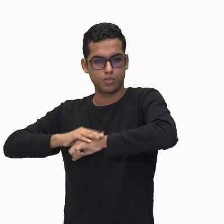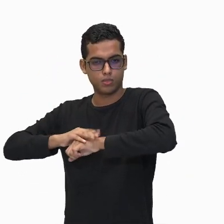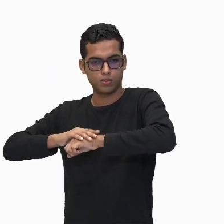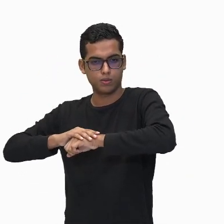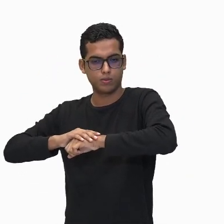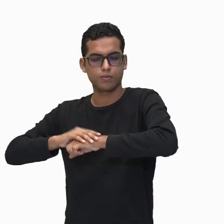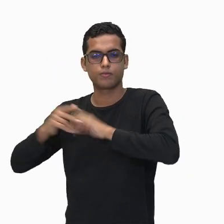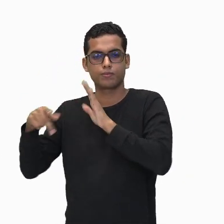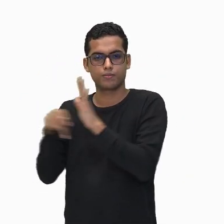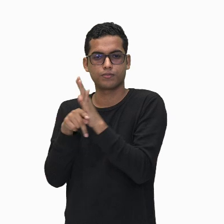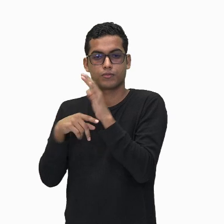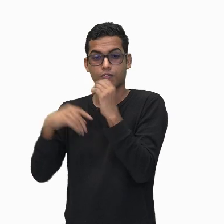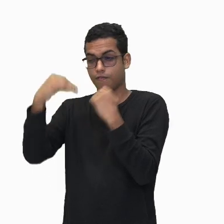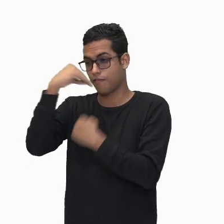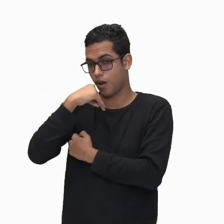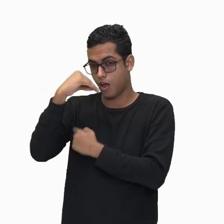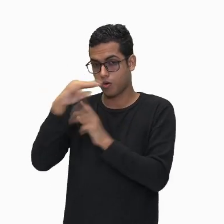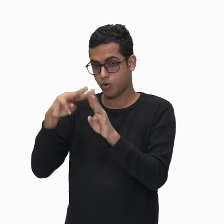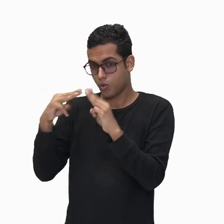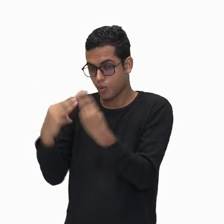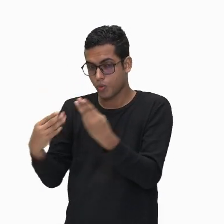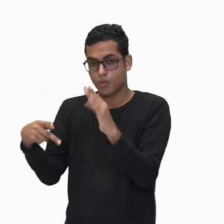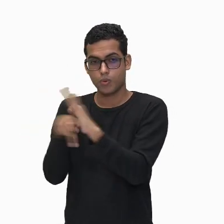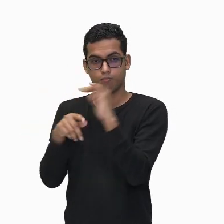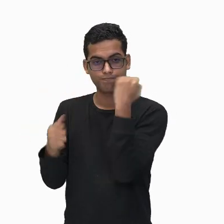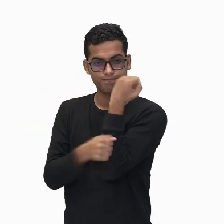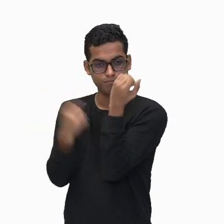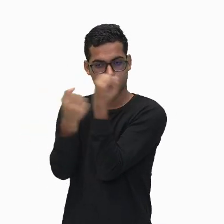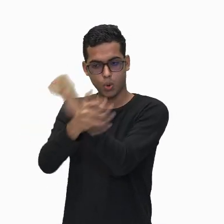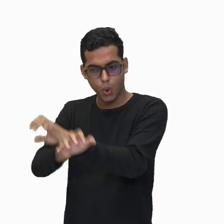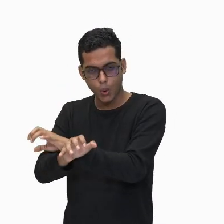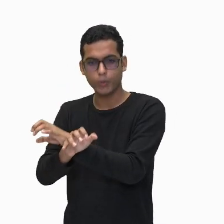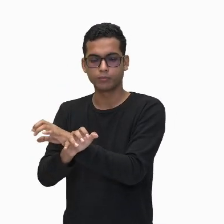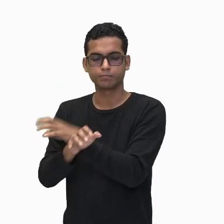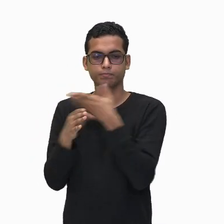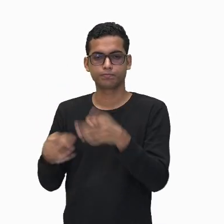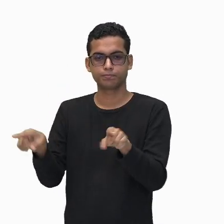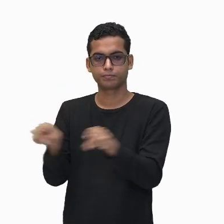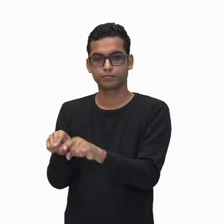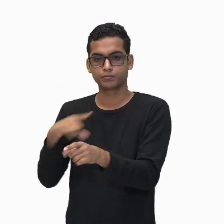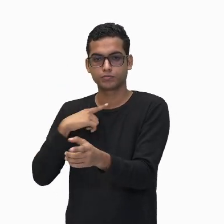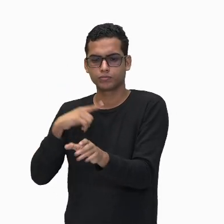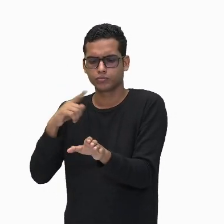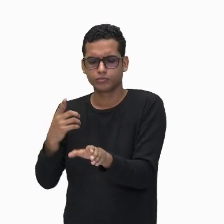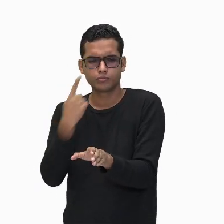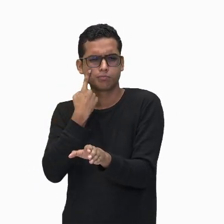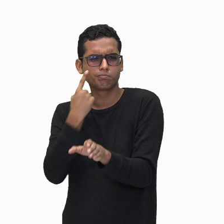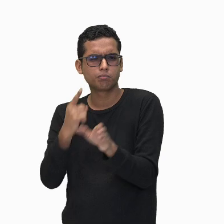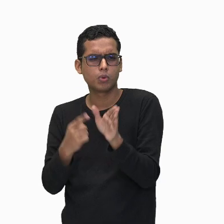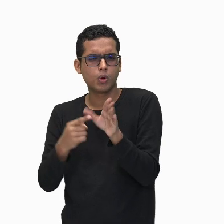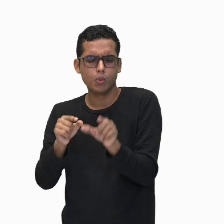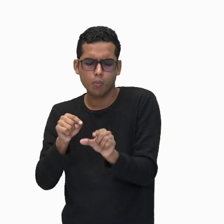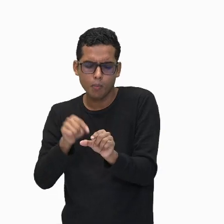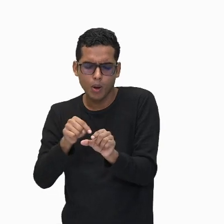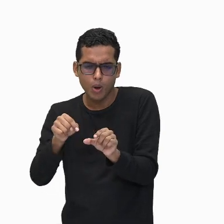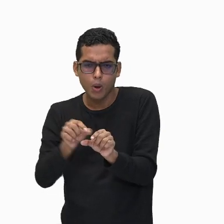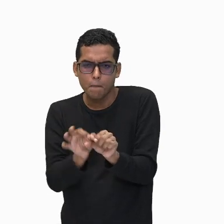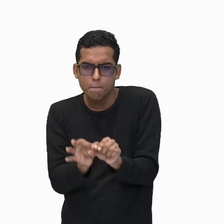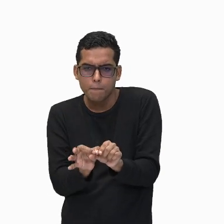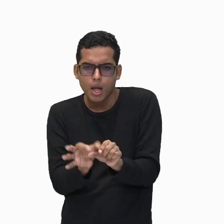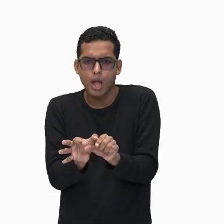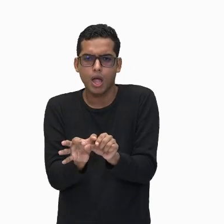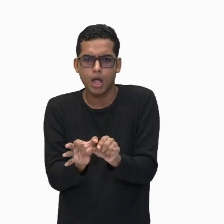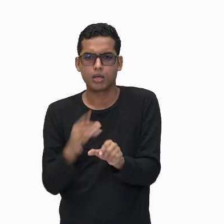aí uma dilatação desses poros, né, nos nossos ossos, tornando esses ossos mais frágeis, o